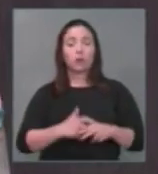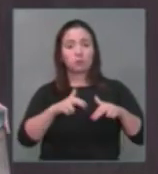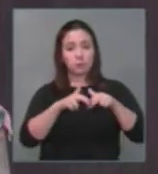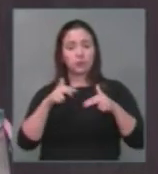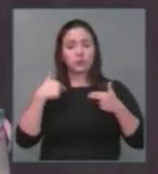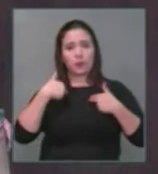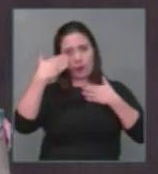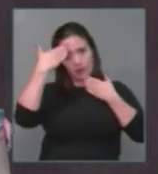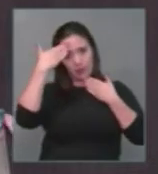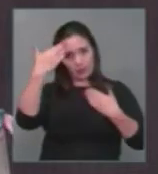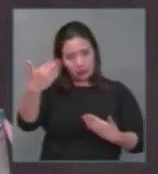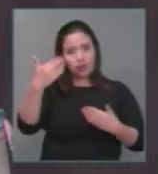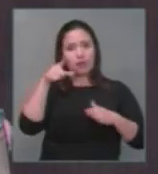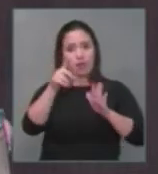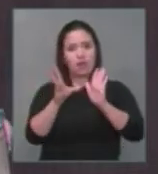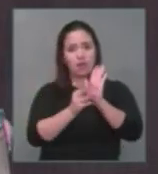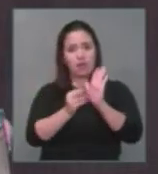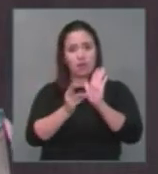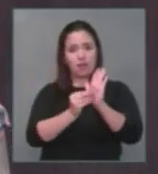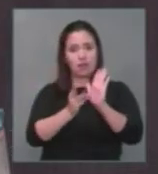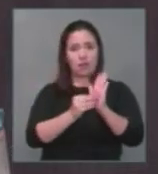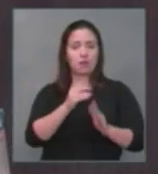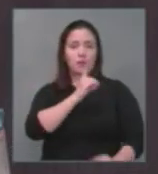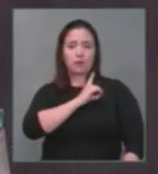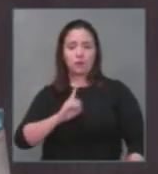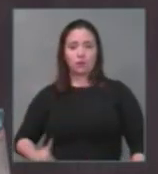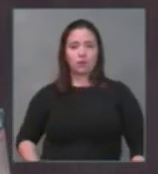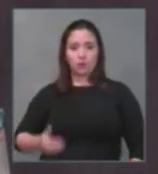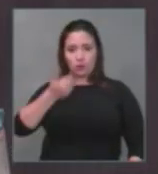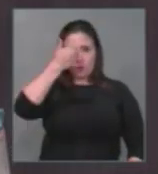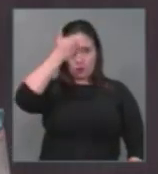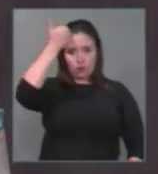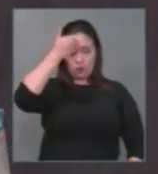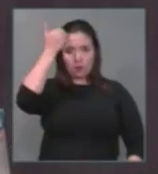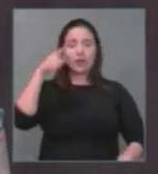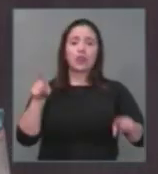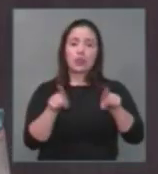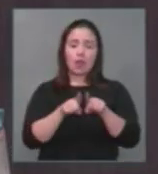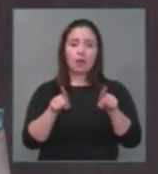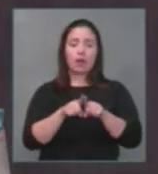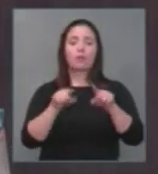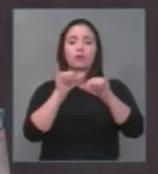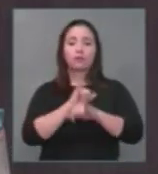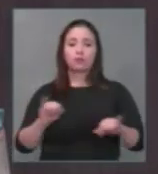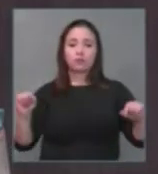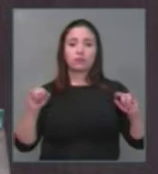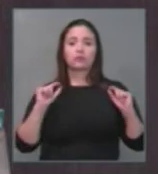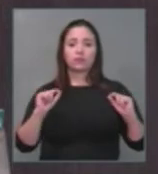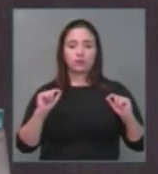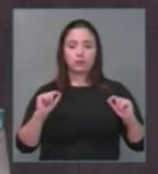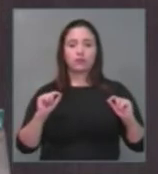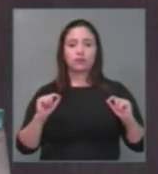agradecer a emenda do deputado Roberto Mesquita e queria também dizer, ele melhorou muito